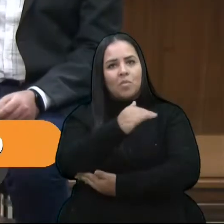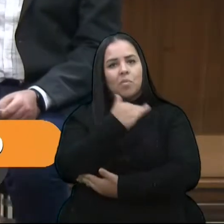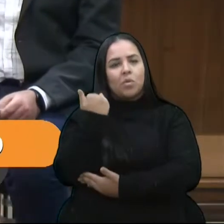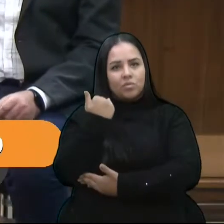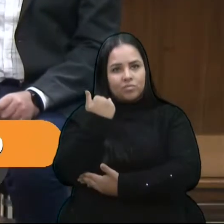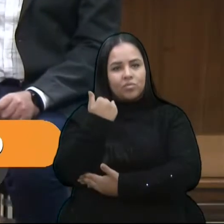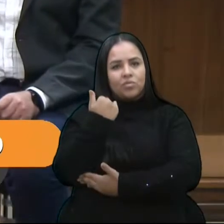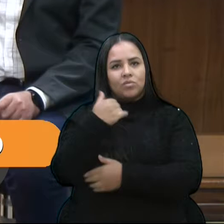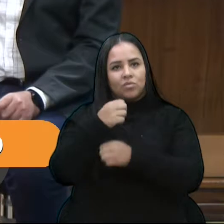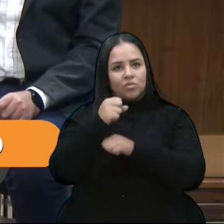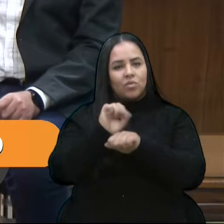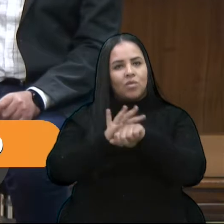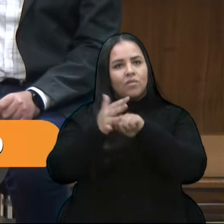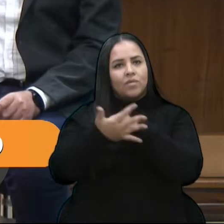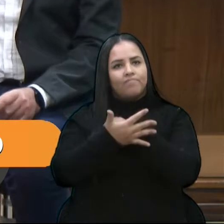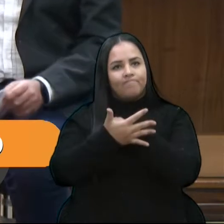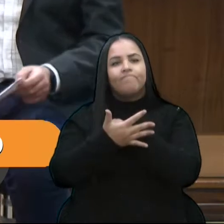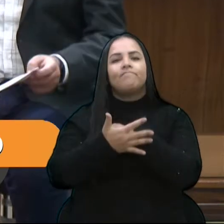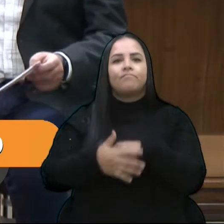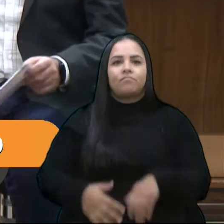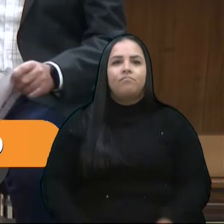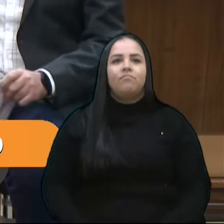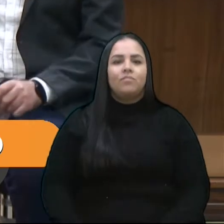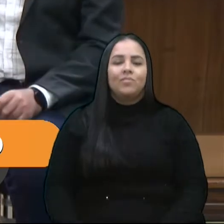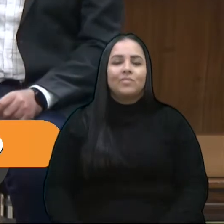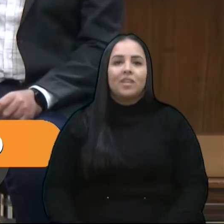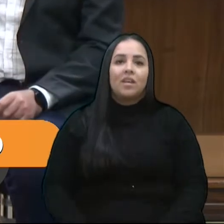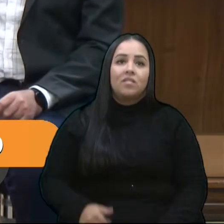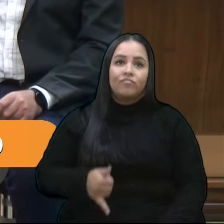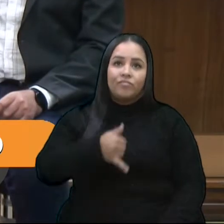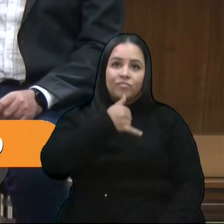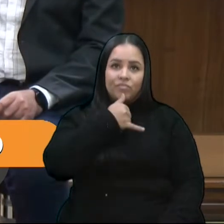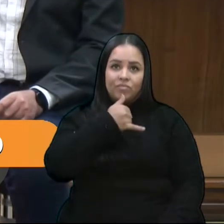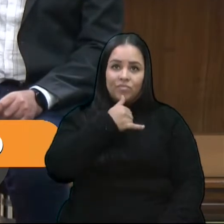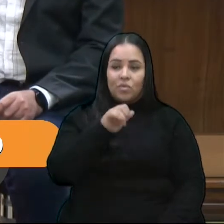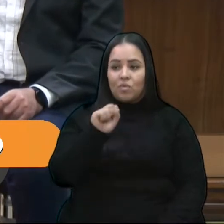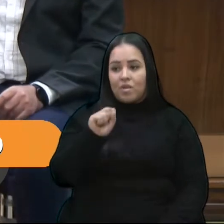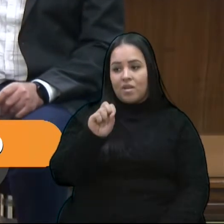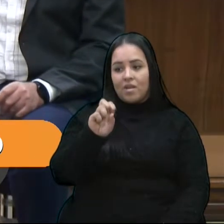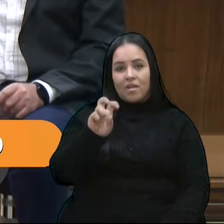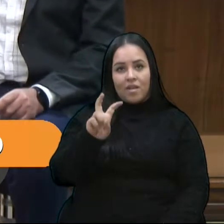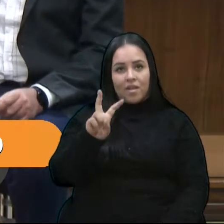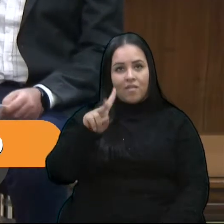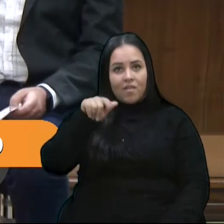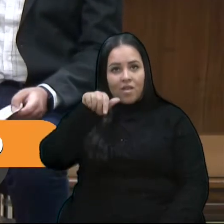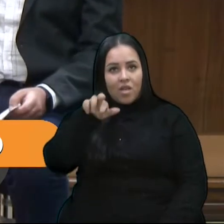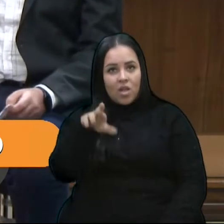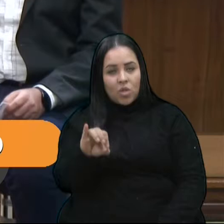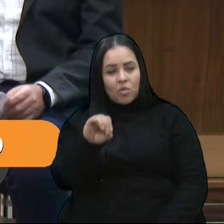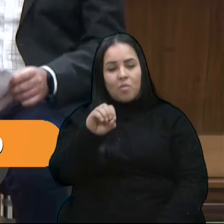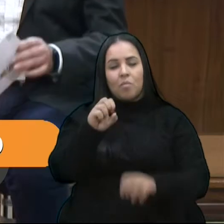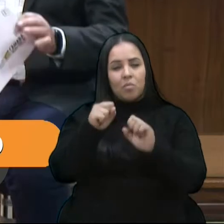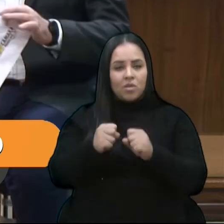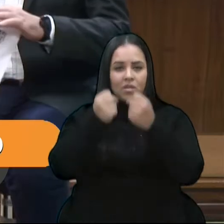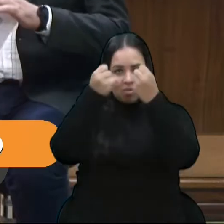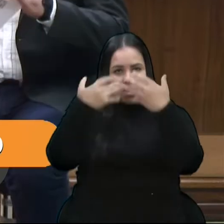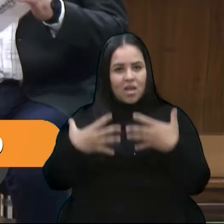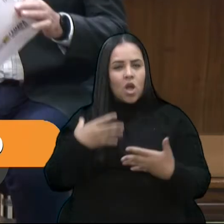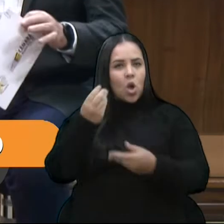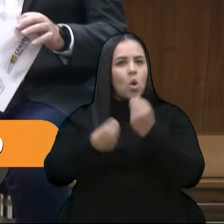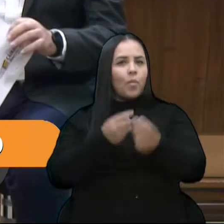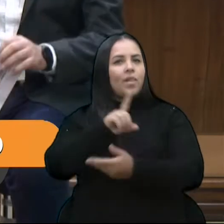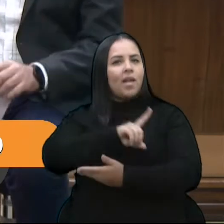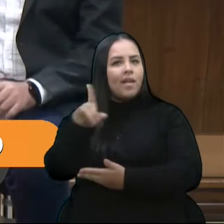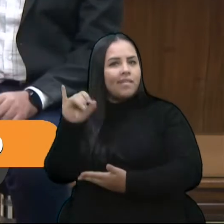por coronavírus. São números muito tristes. O Evandro vai poder nos contextualizar melhor a realidade na Itália, que já